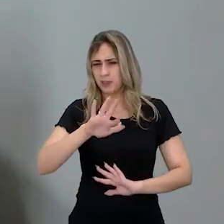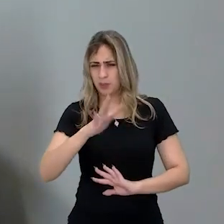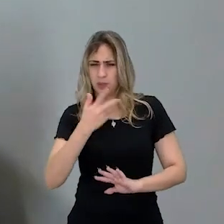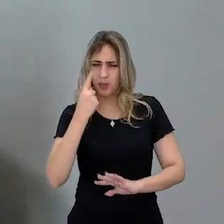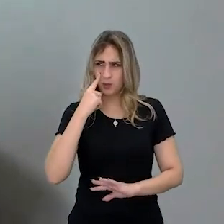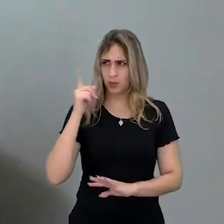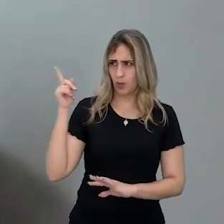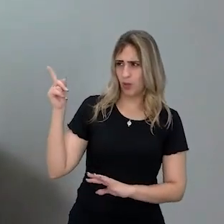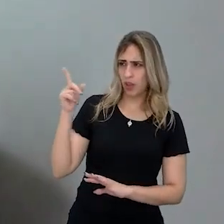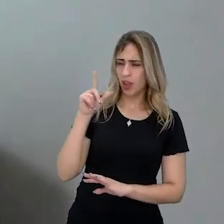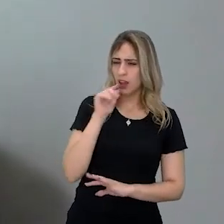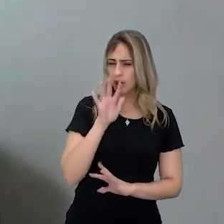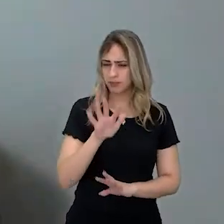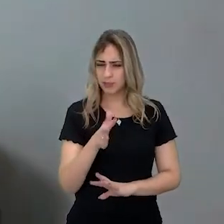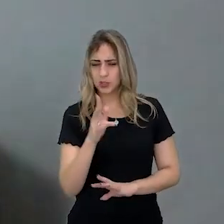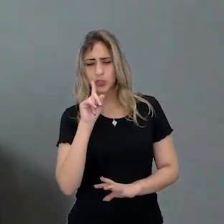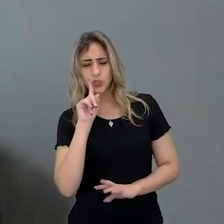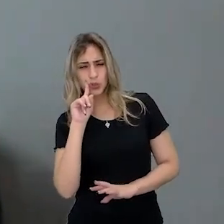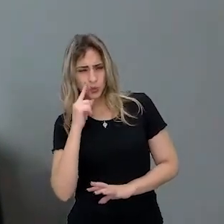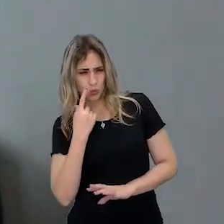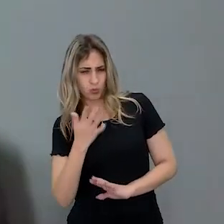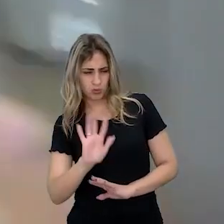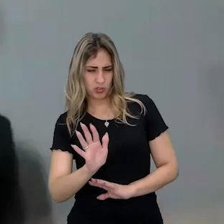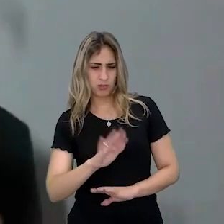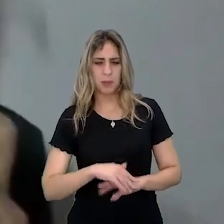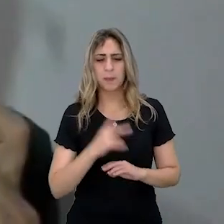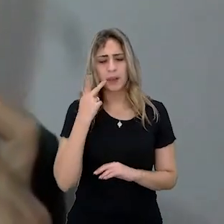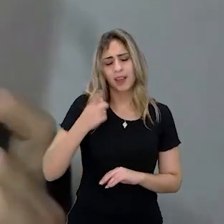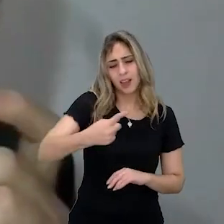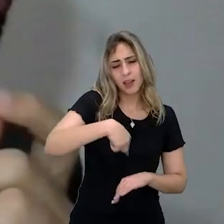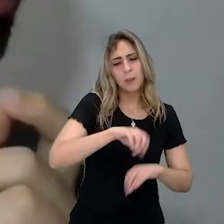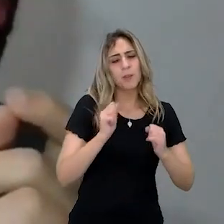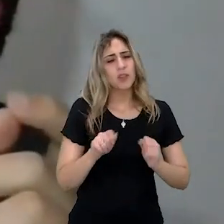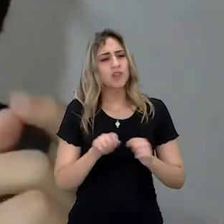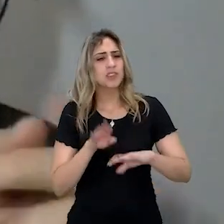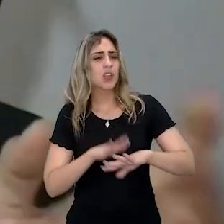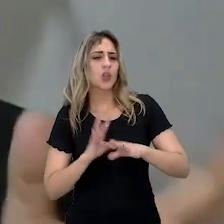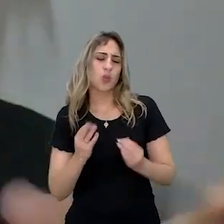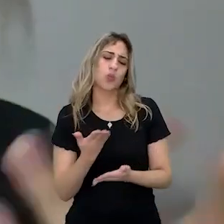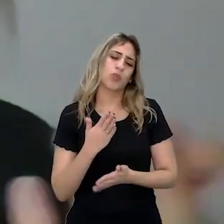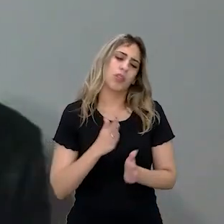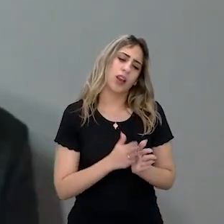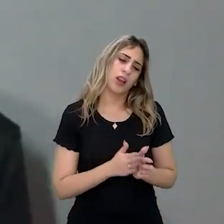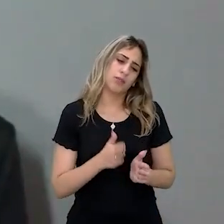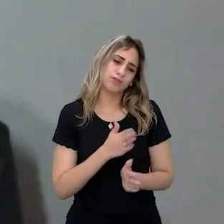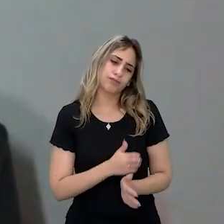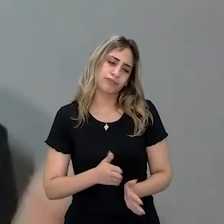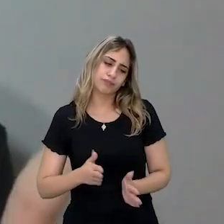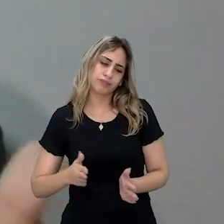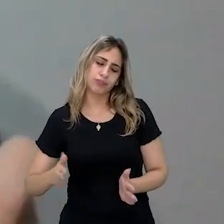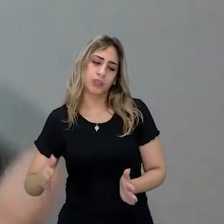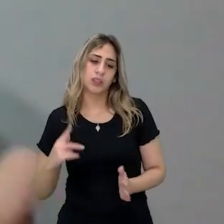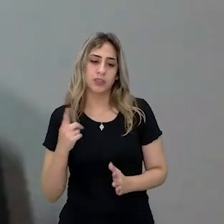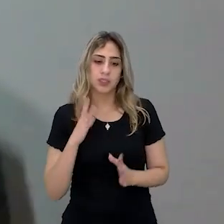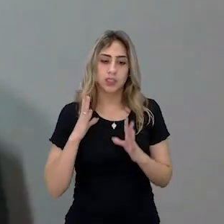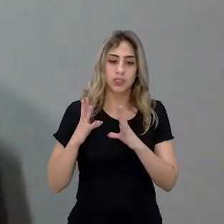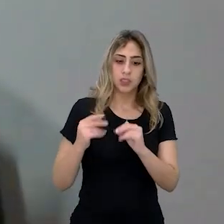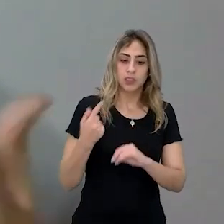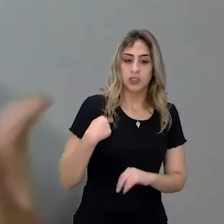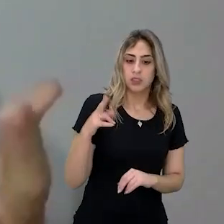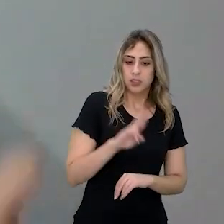ó, uma água um pouco suja, tá? Para que ele possa fazer todo o tratamento. Em geral, o tratamento a gente